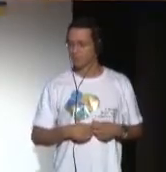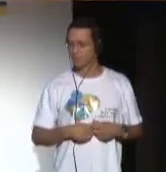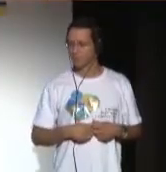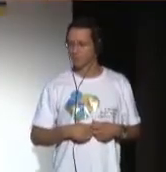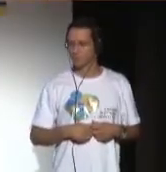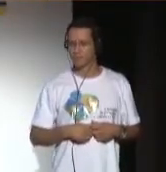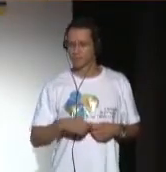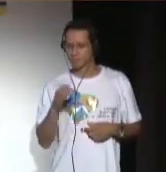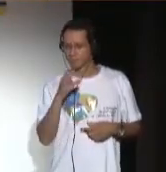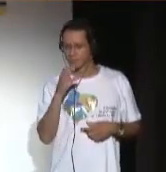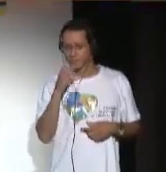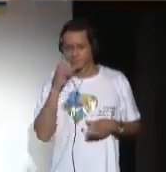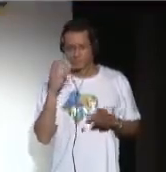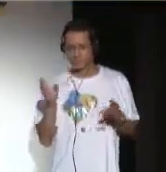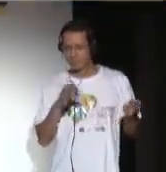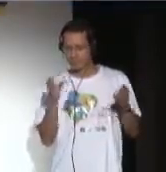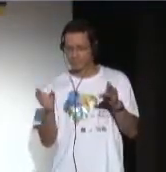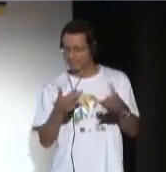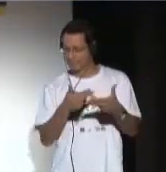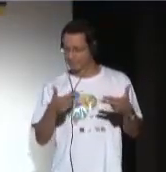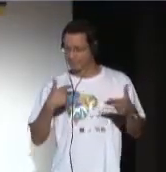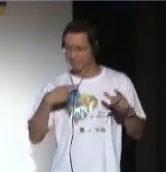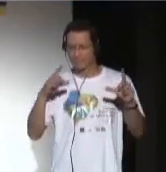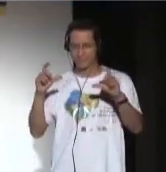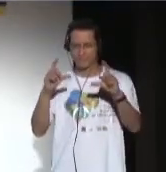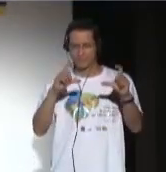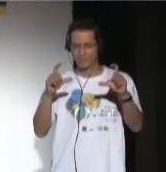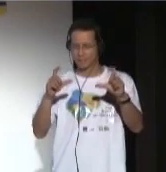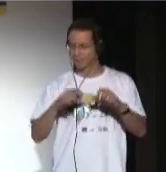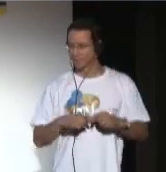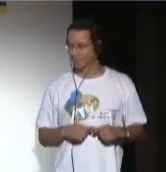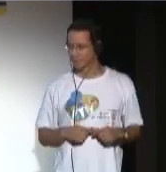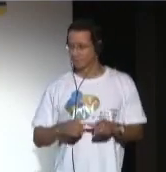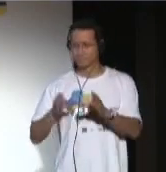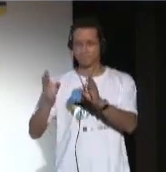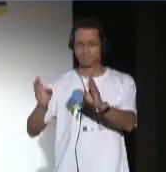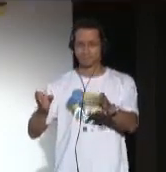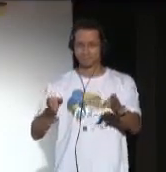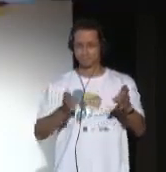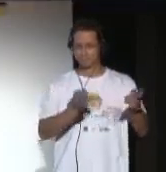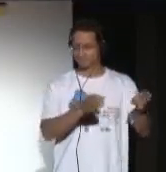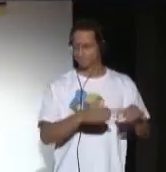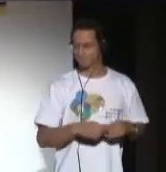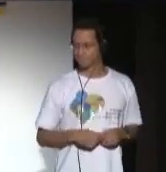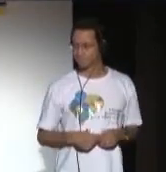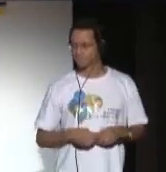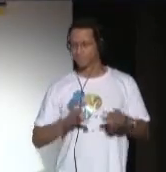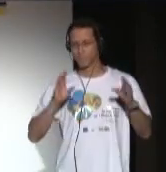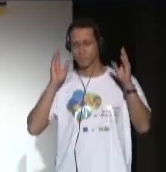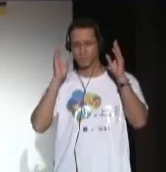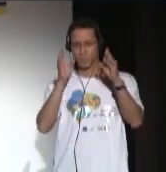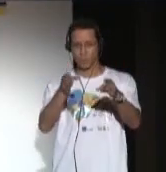Estou tentando passar mais rápido aqui, só para mostrar as fotos. A parte da organização,